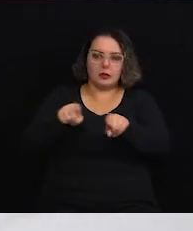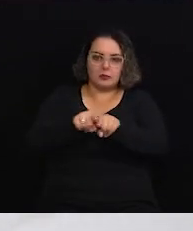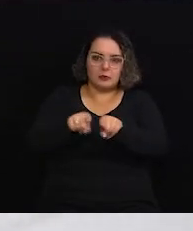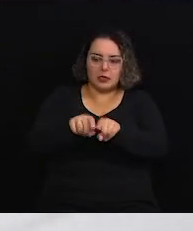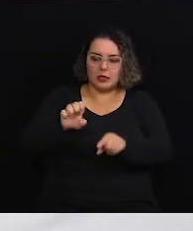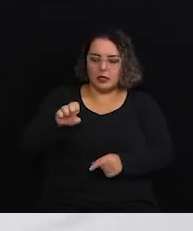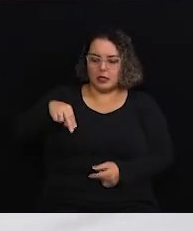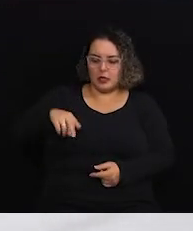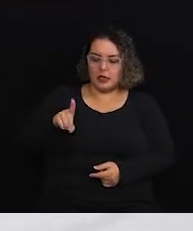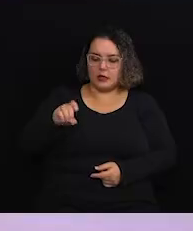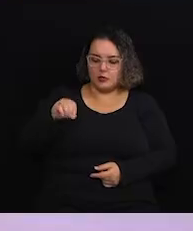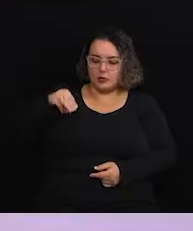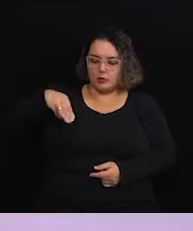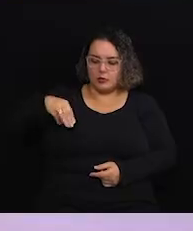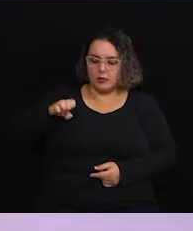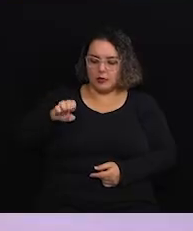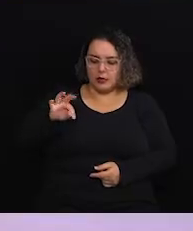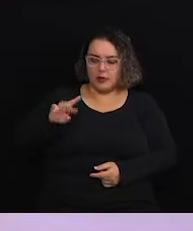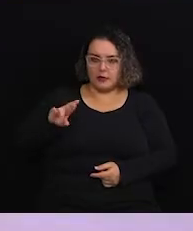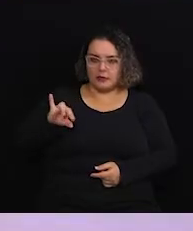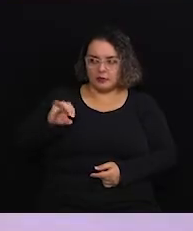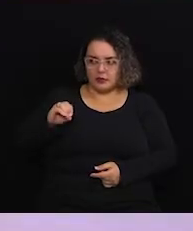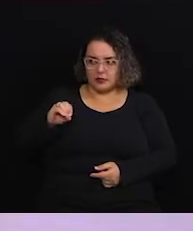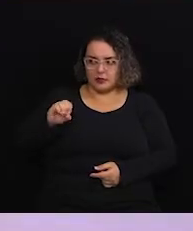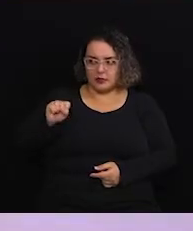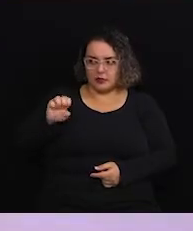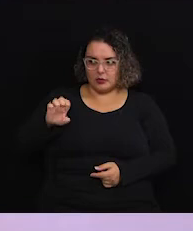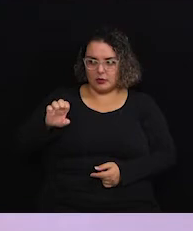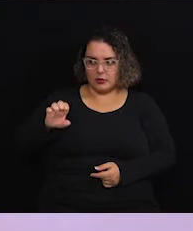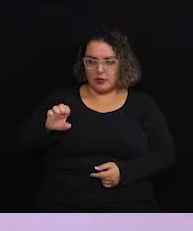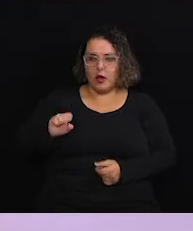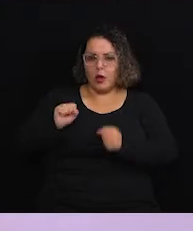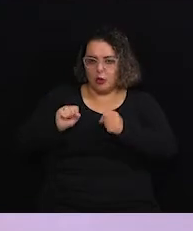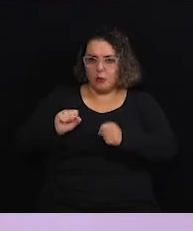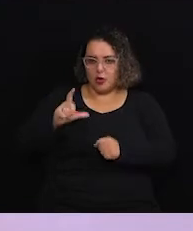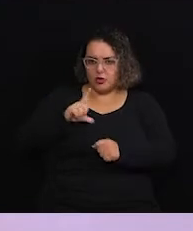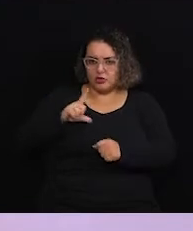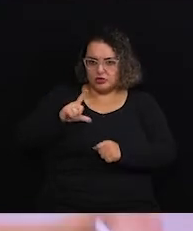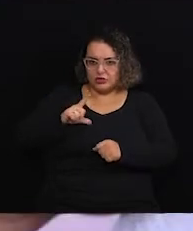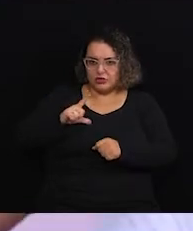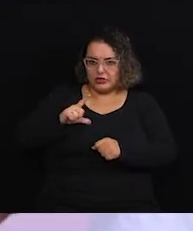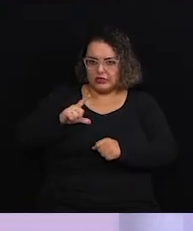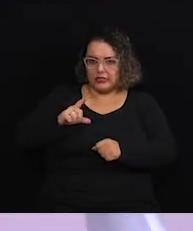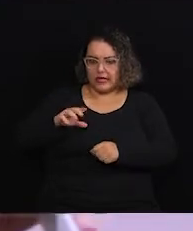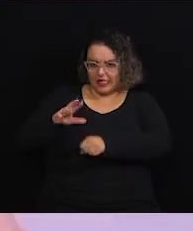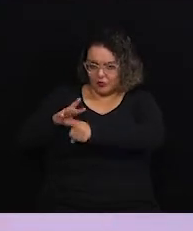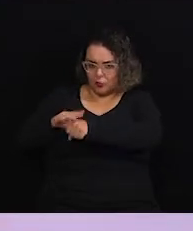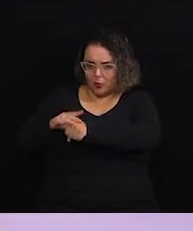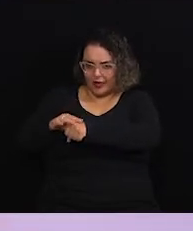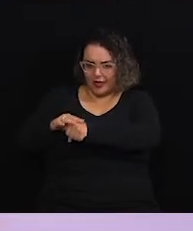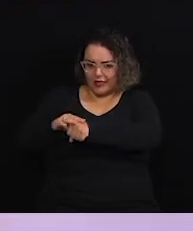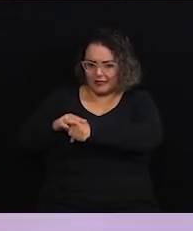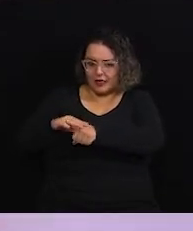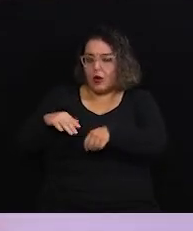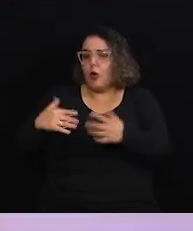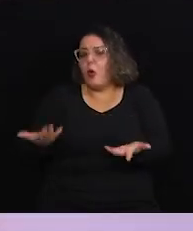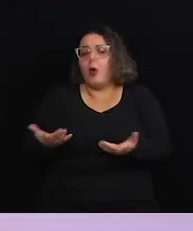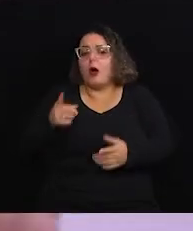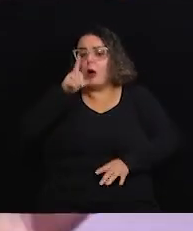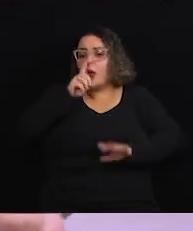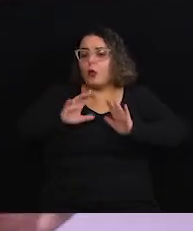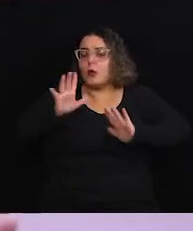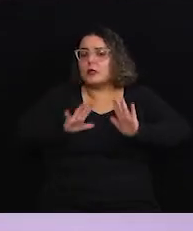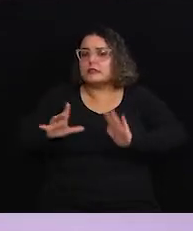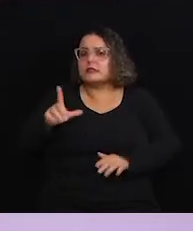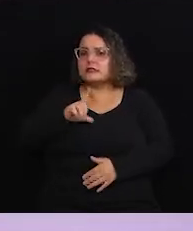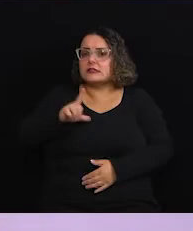da endometriose. O anticoncepcional pode levar a ter a endometriose? Tem alguma relação? Que cuidados que tem que